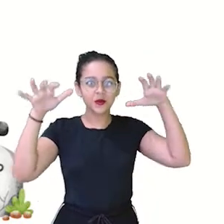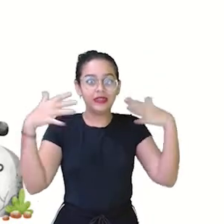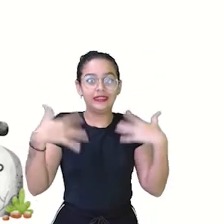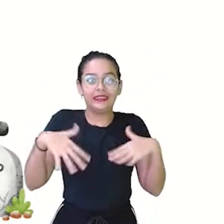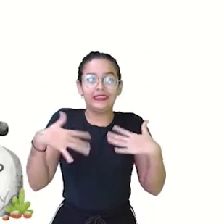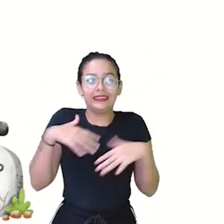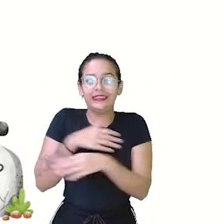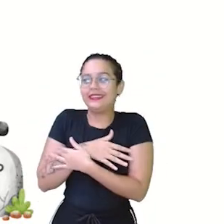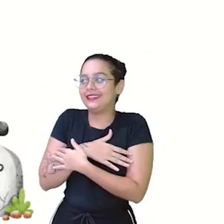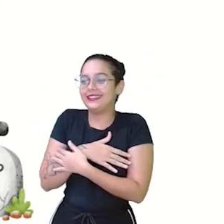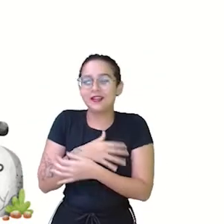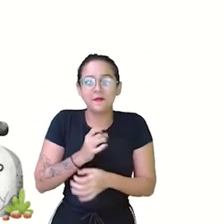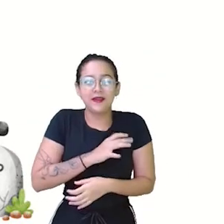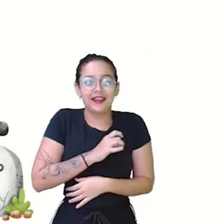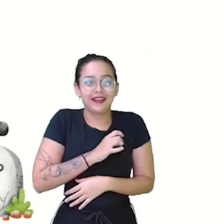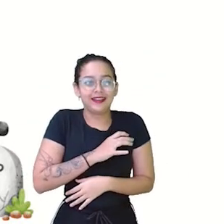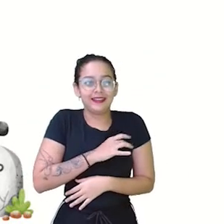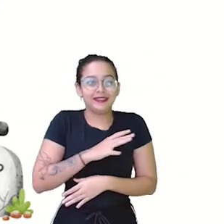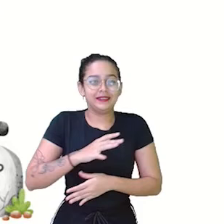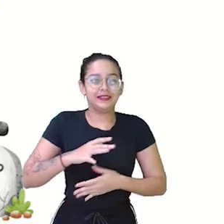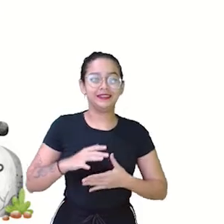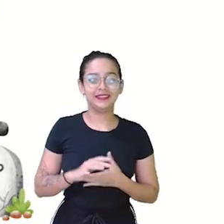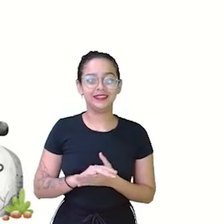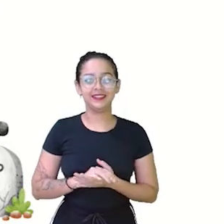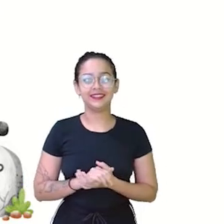assombração. Ai, que medo!